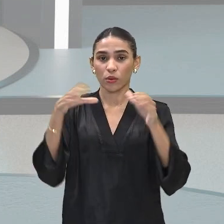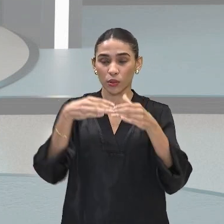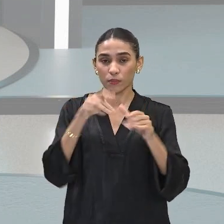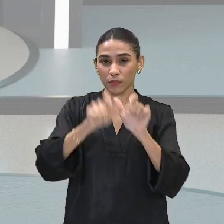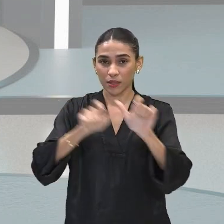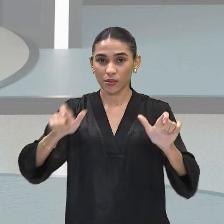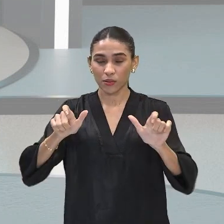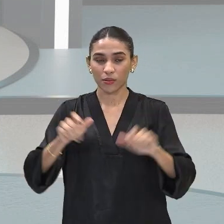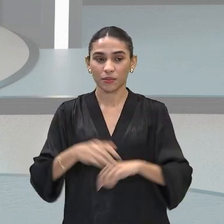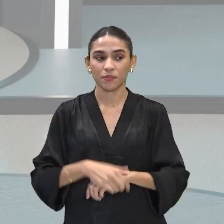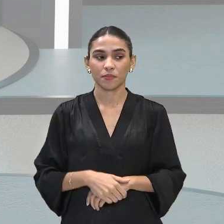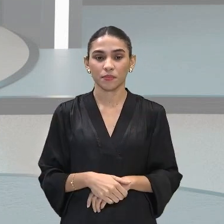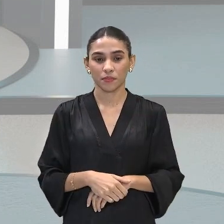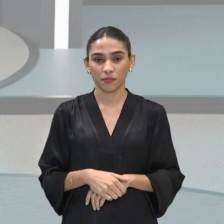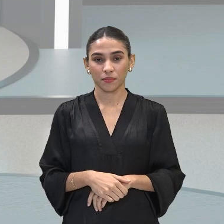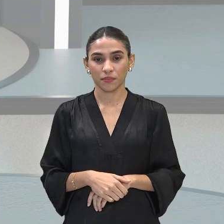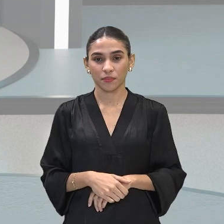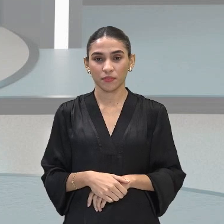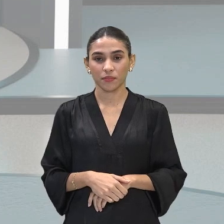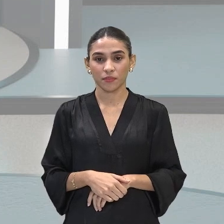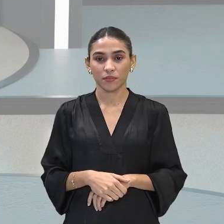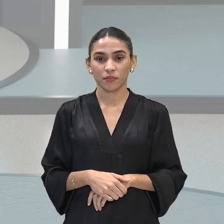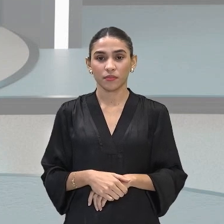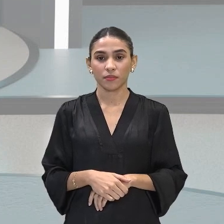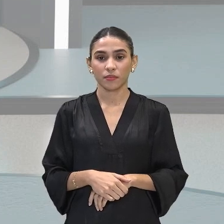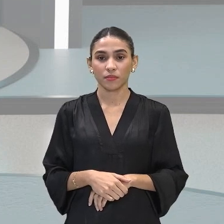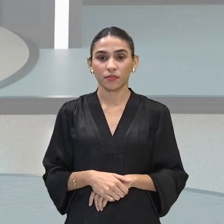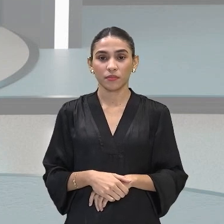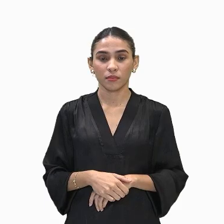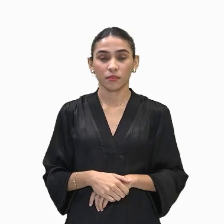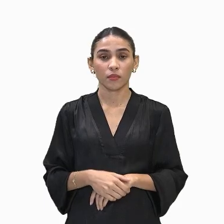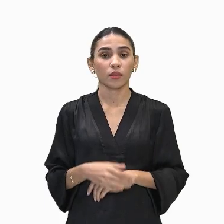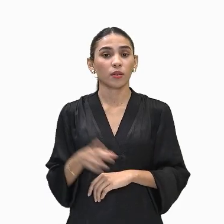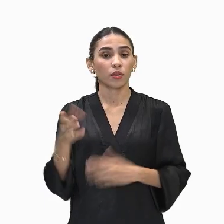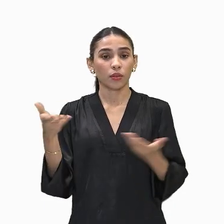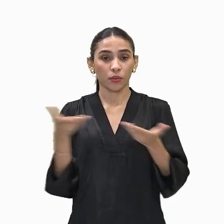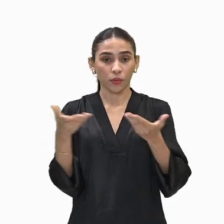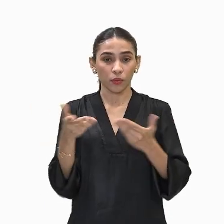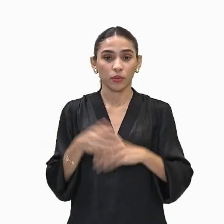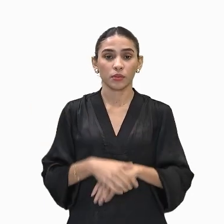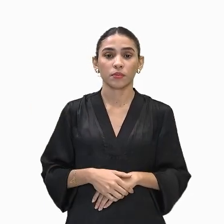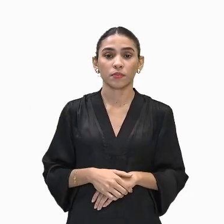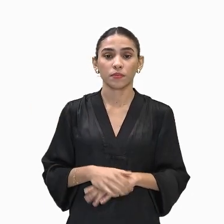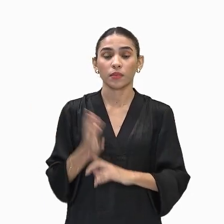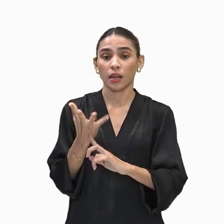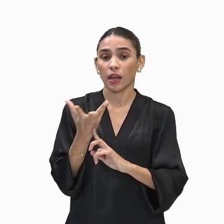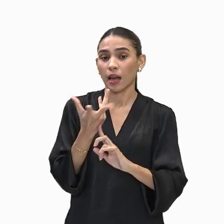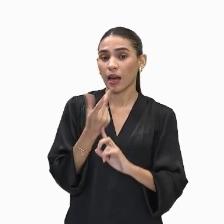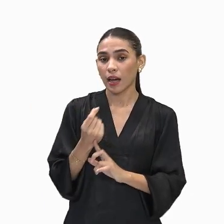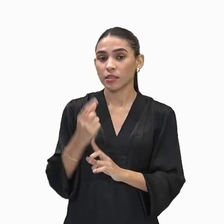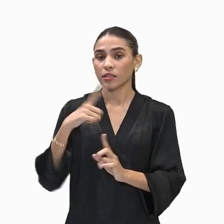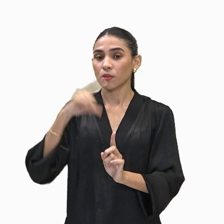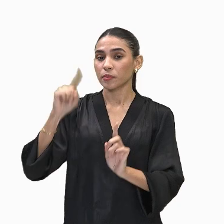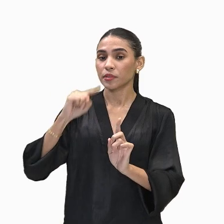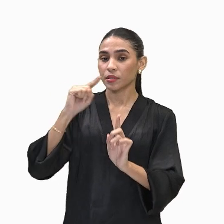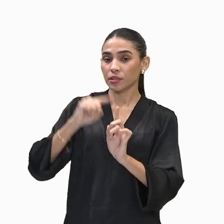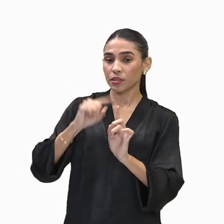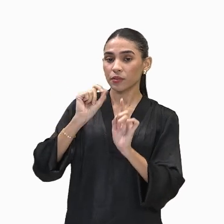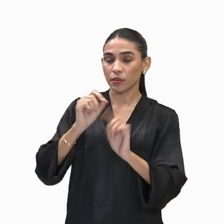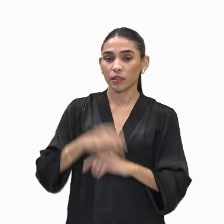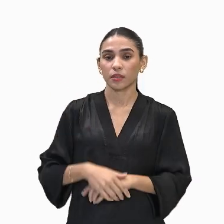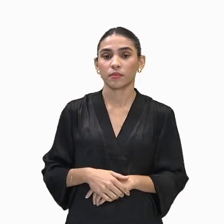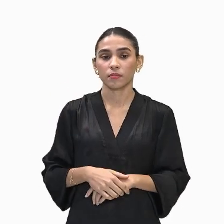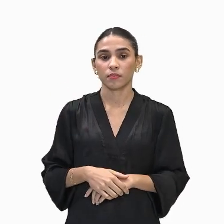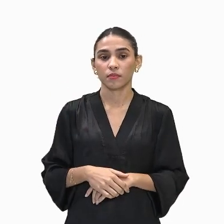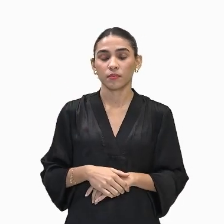o local. E assim, né, nos dias de hoje, a arte é a procura